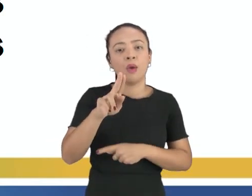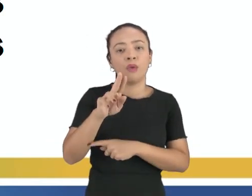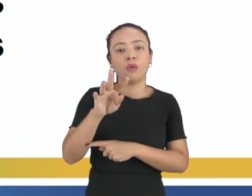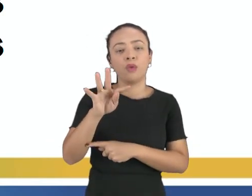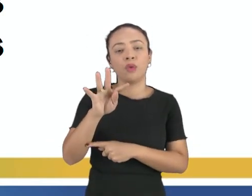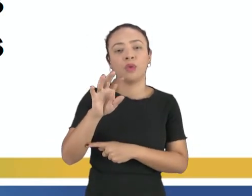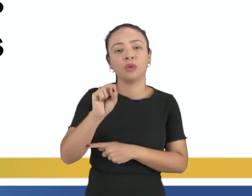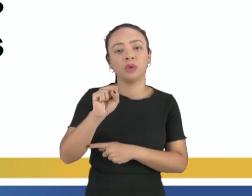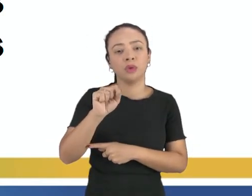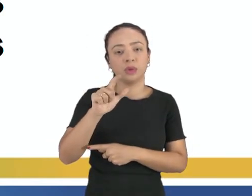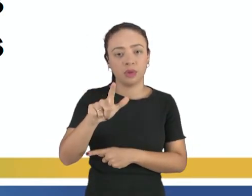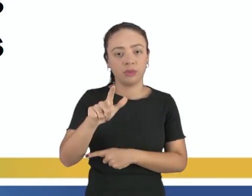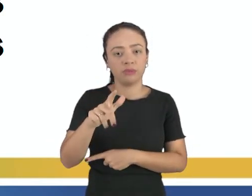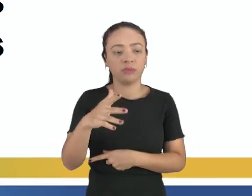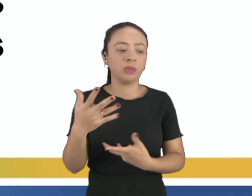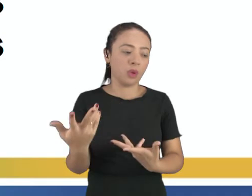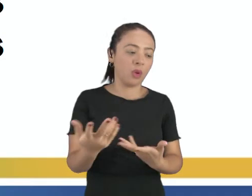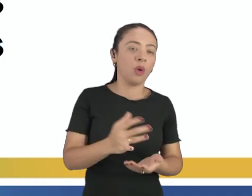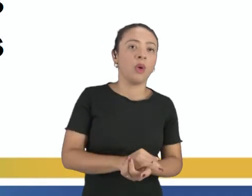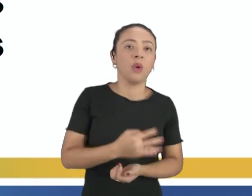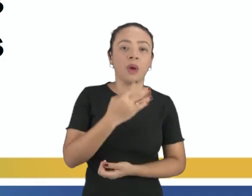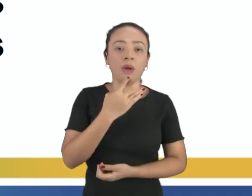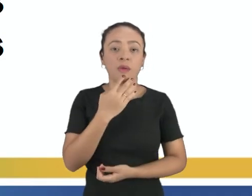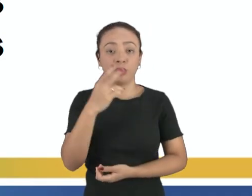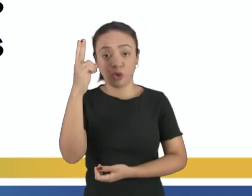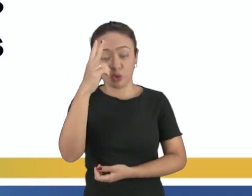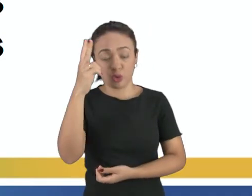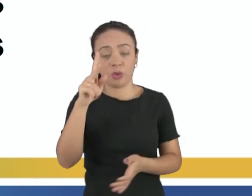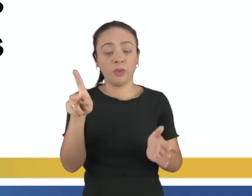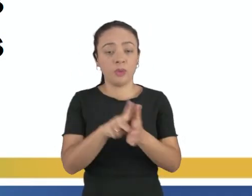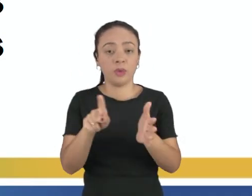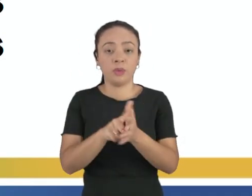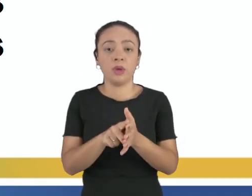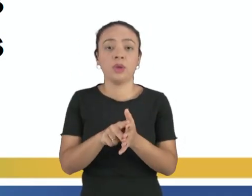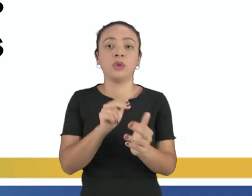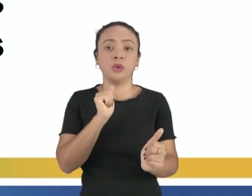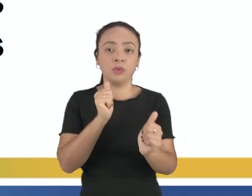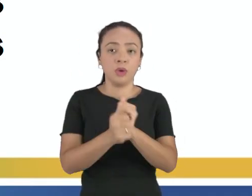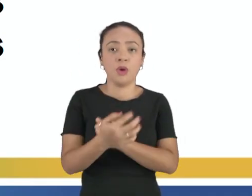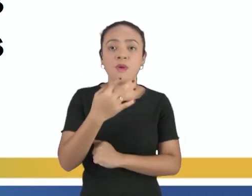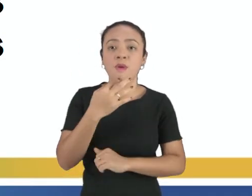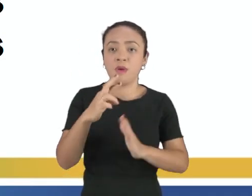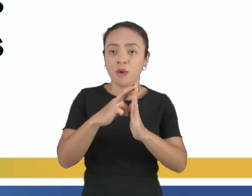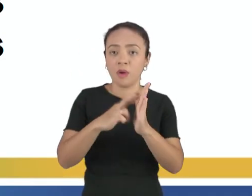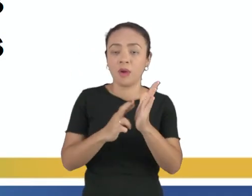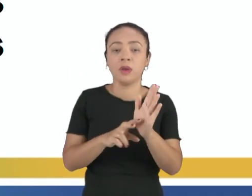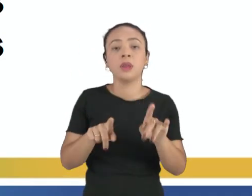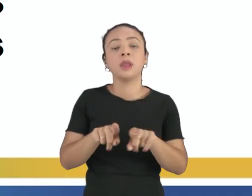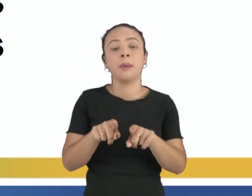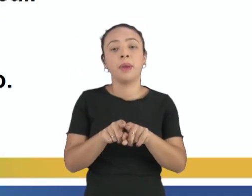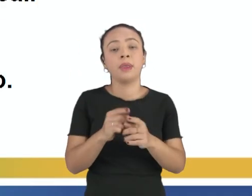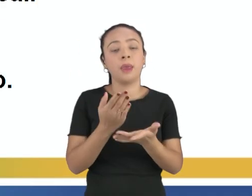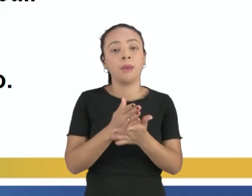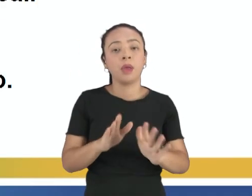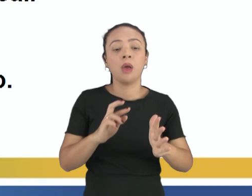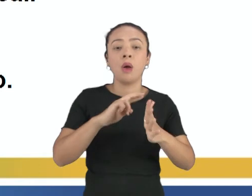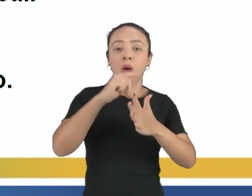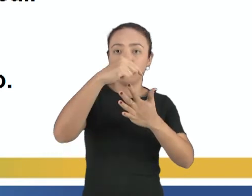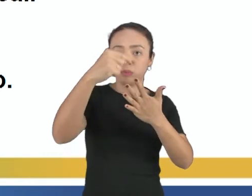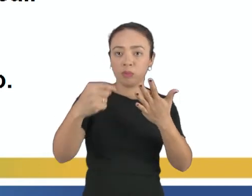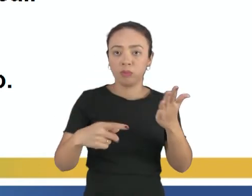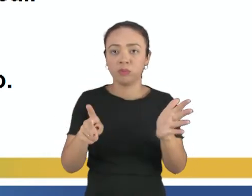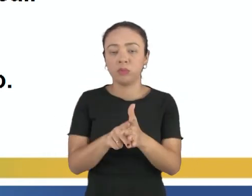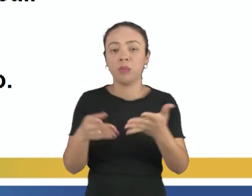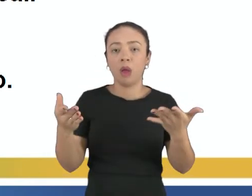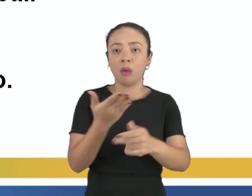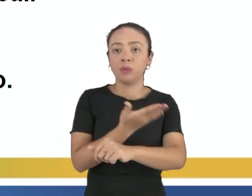futsal. Viajamos pela história desse esporte, conhecemos algumas regras e concluímos com os fundamentos, tá? Agora é